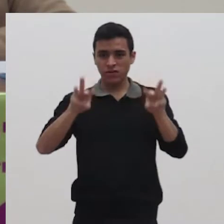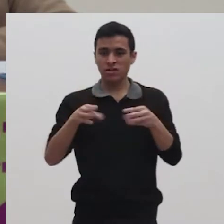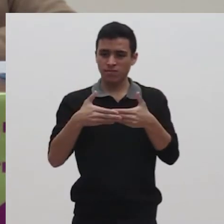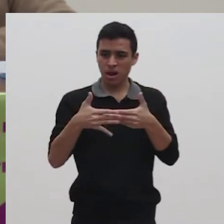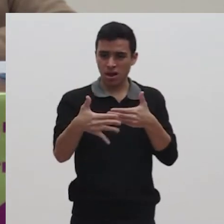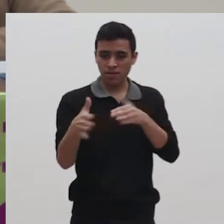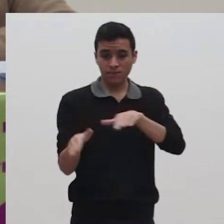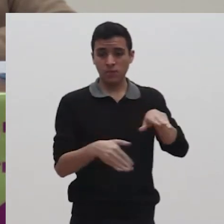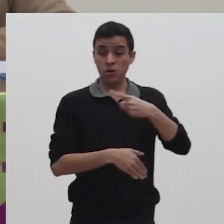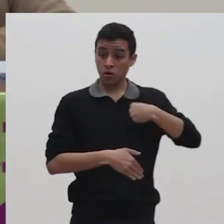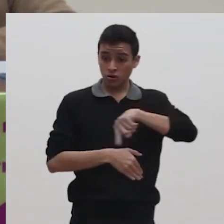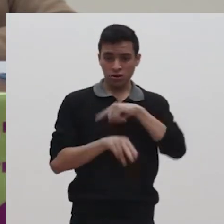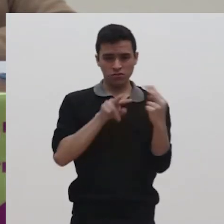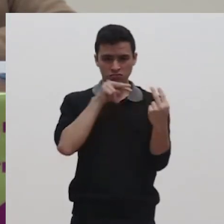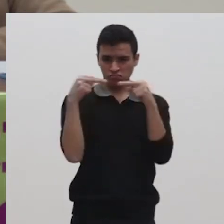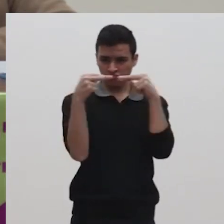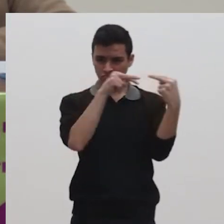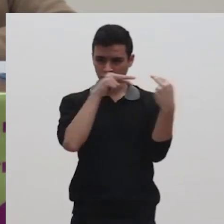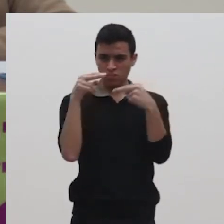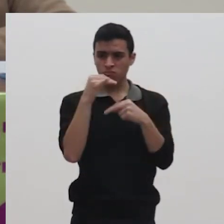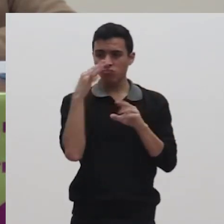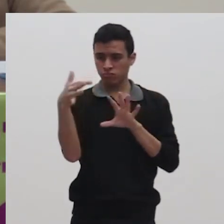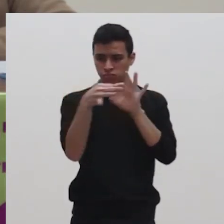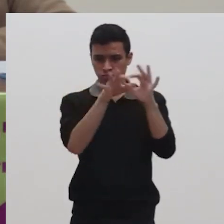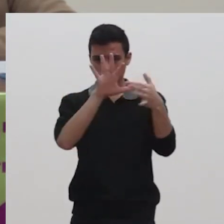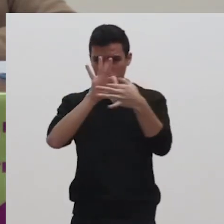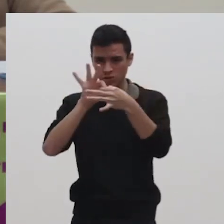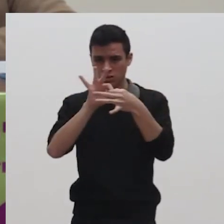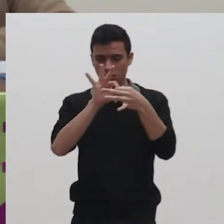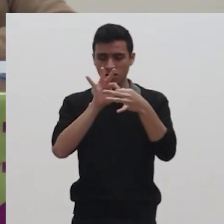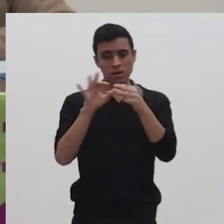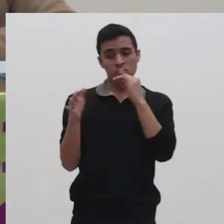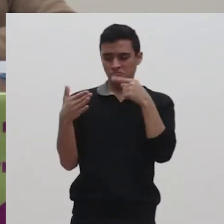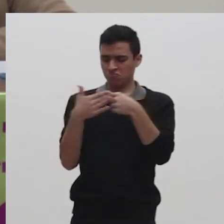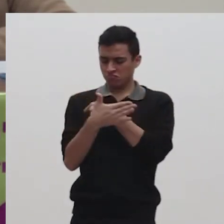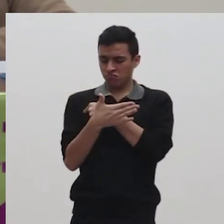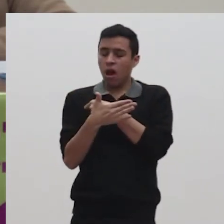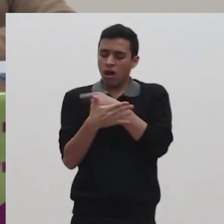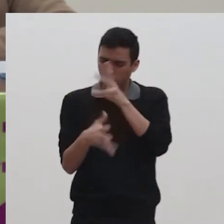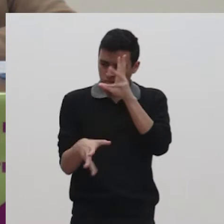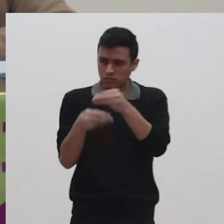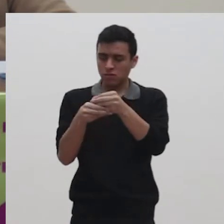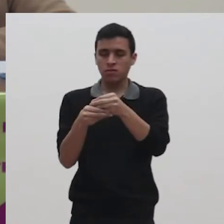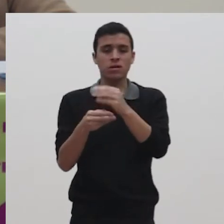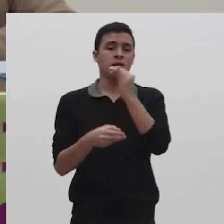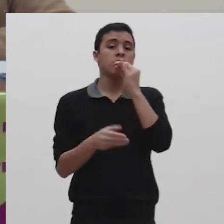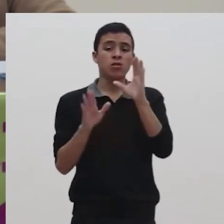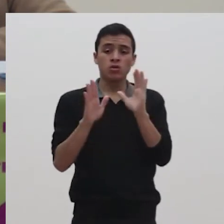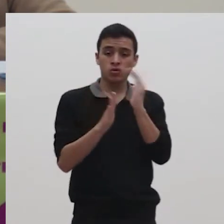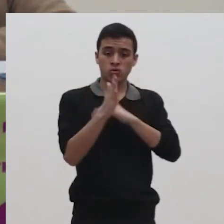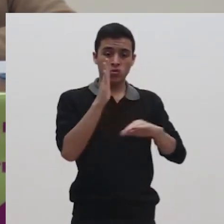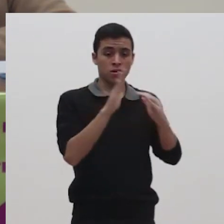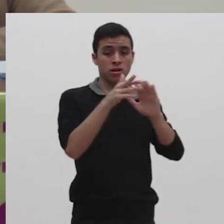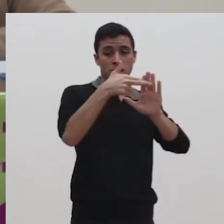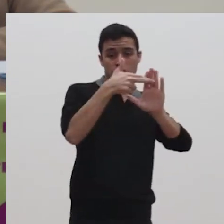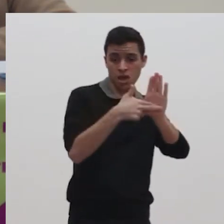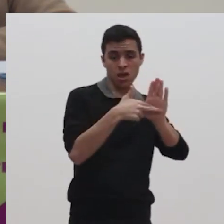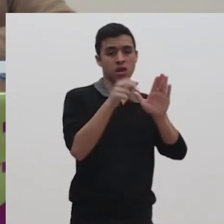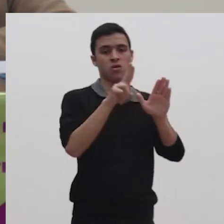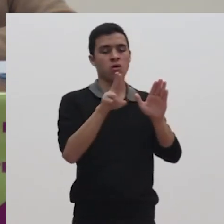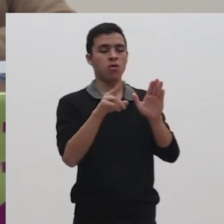frente. Quando a gente faz isso, deixa eu fazer essa coligação para com a pergunta que foi feita, aí todas as portarias ou as ordens